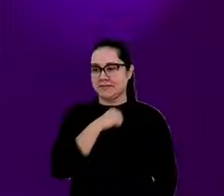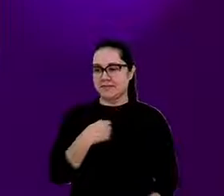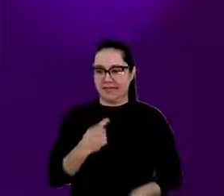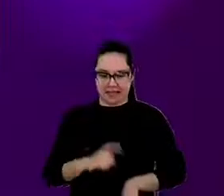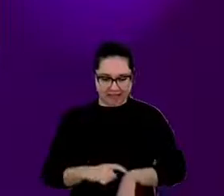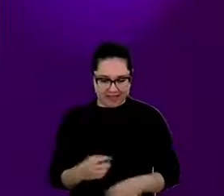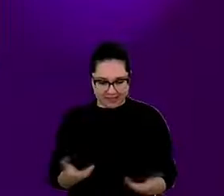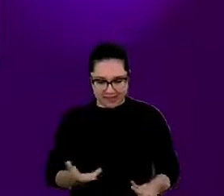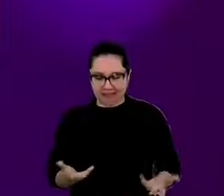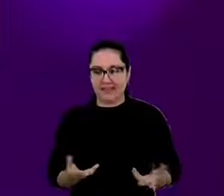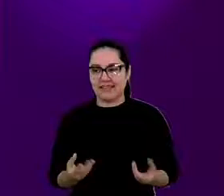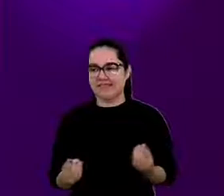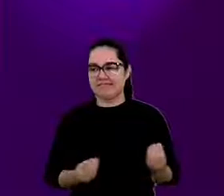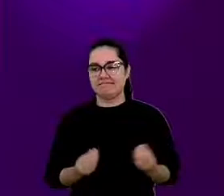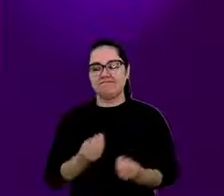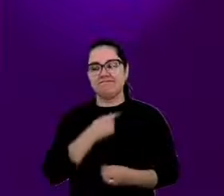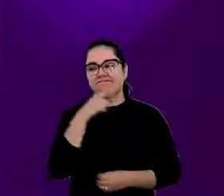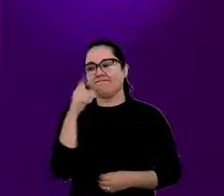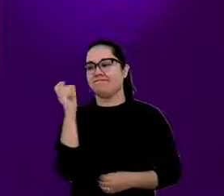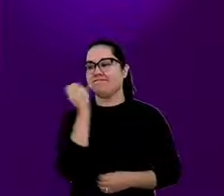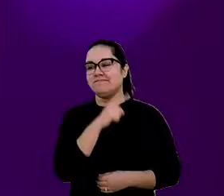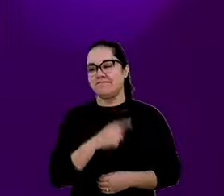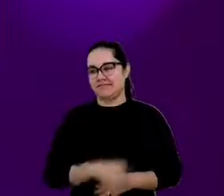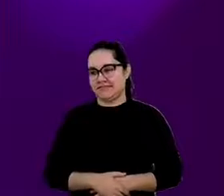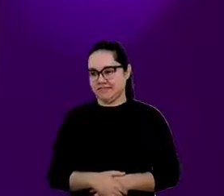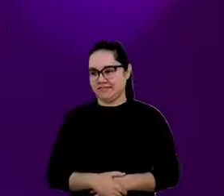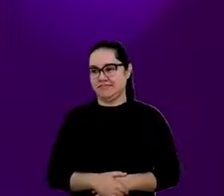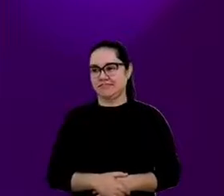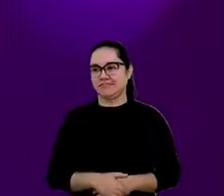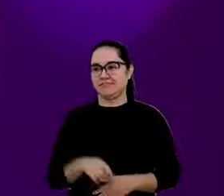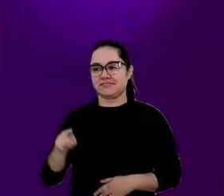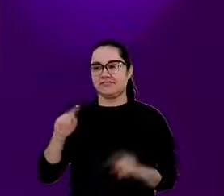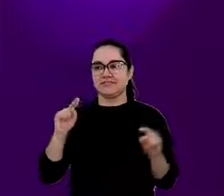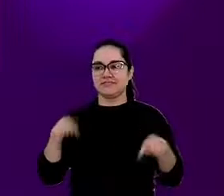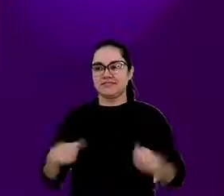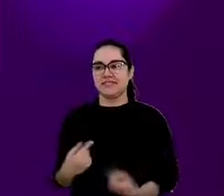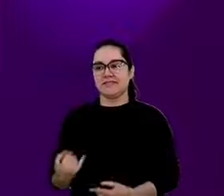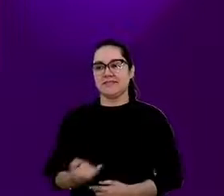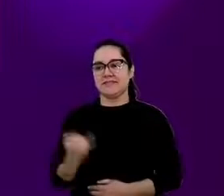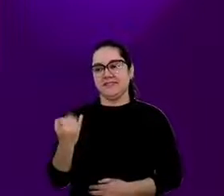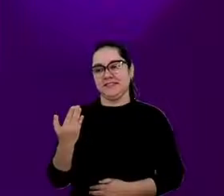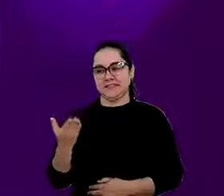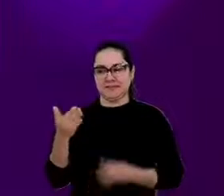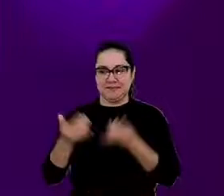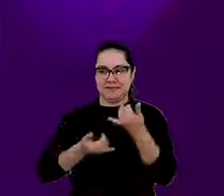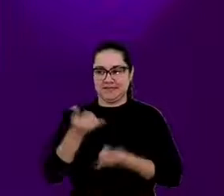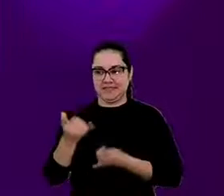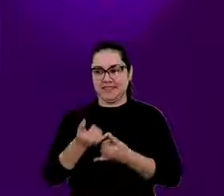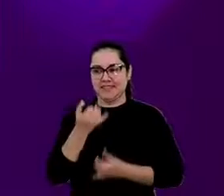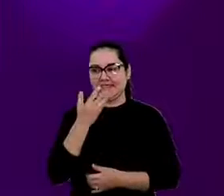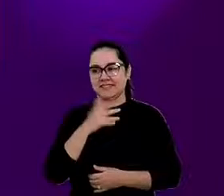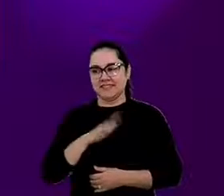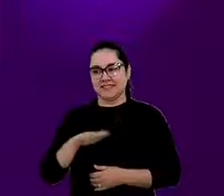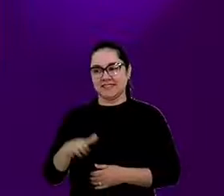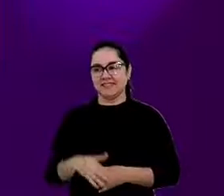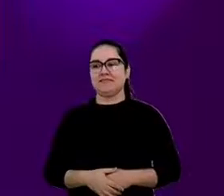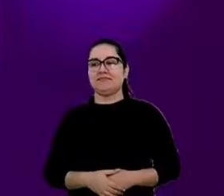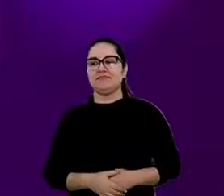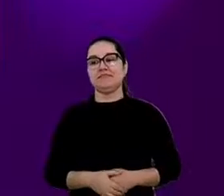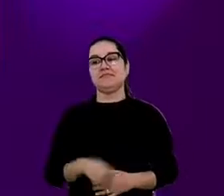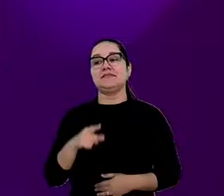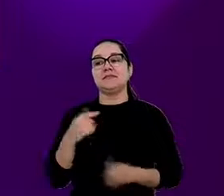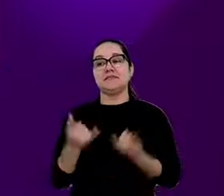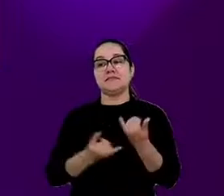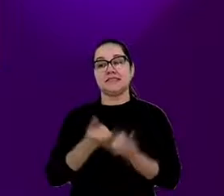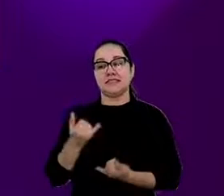gente identificar aquele desafio importante da nossa brincadeira de infância. Essa brincadeira, esse